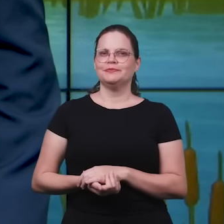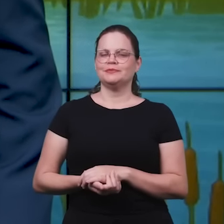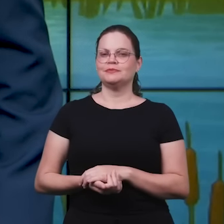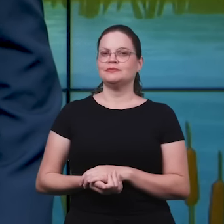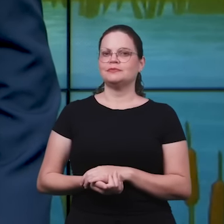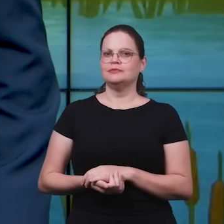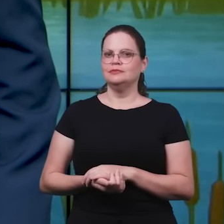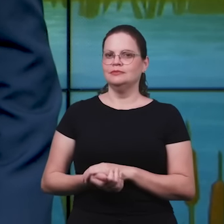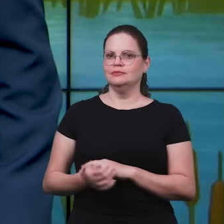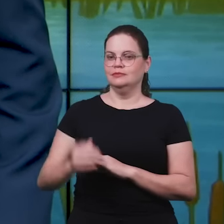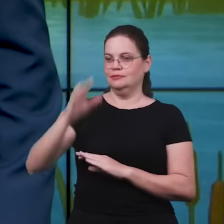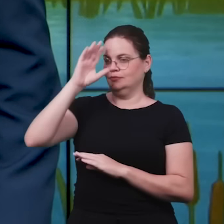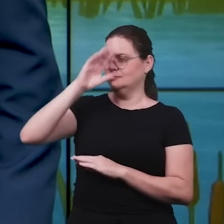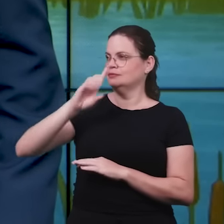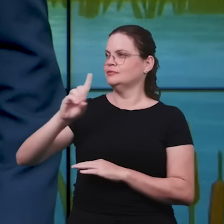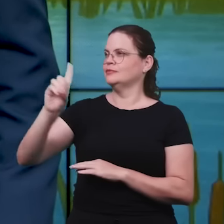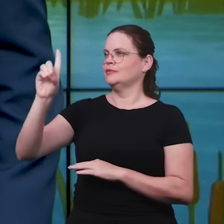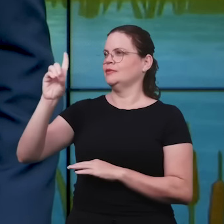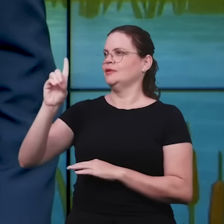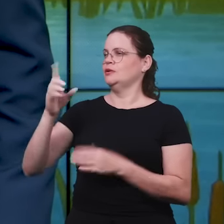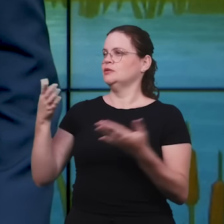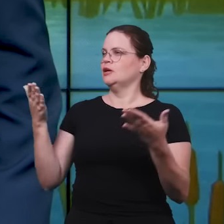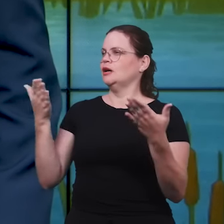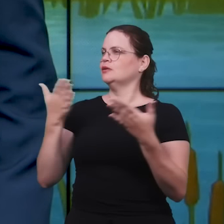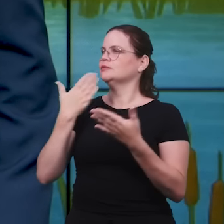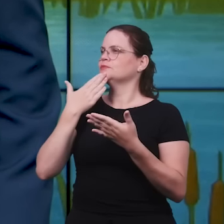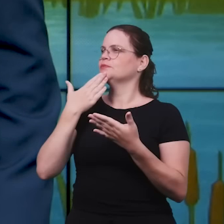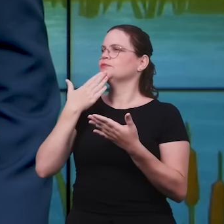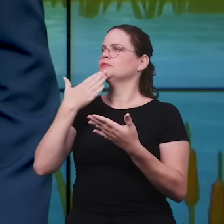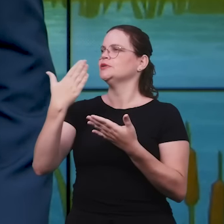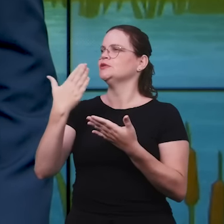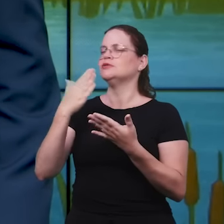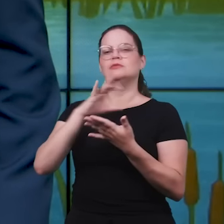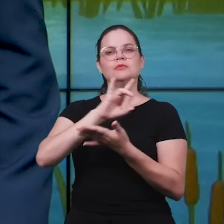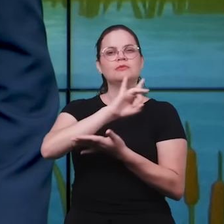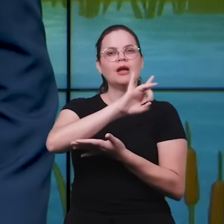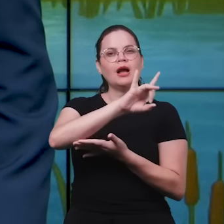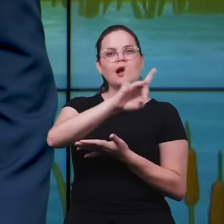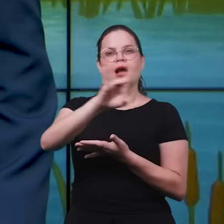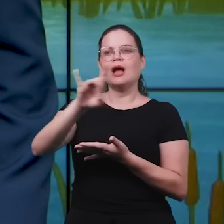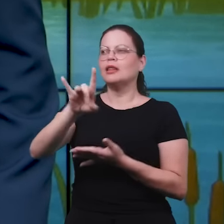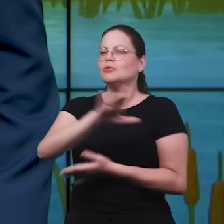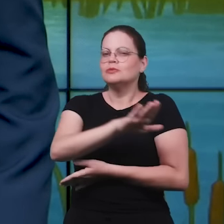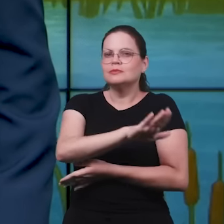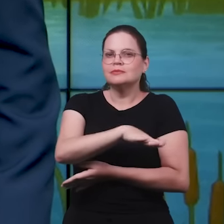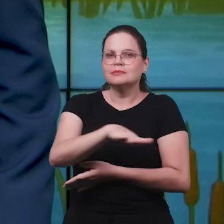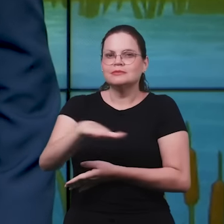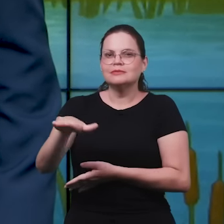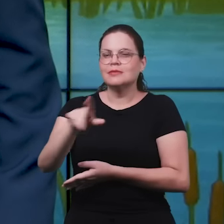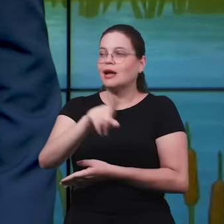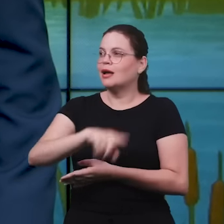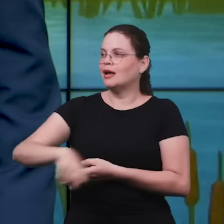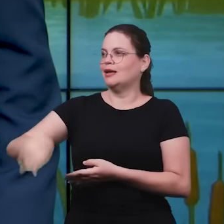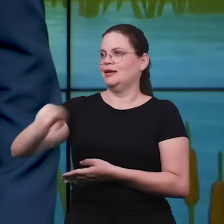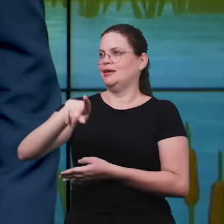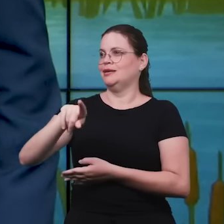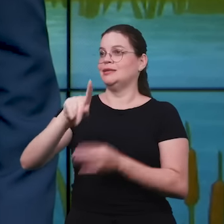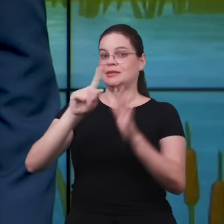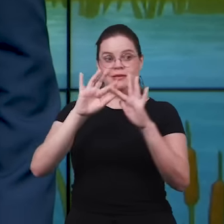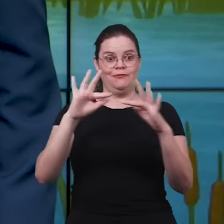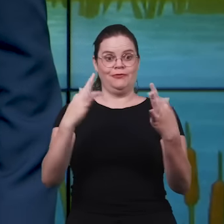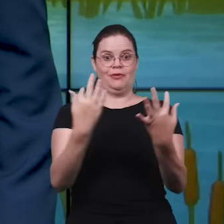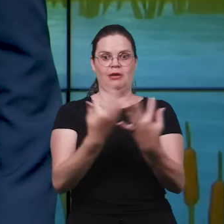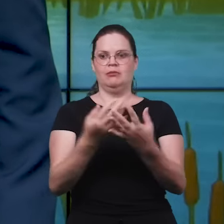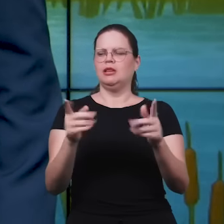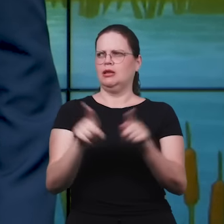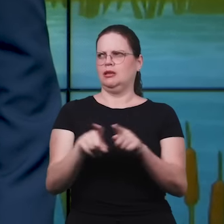Nós oramos, Senhor, pedindo a Tua bênção para cada intermediário, para cada